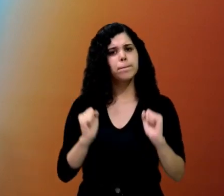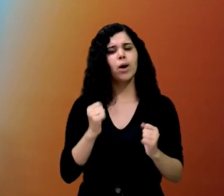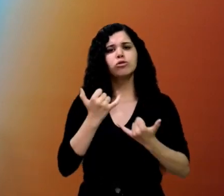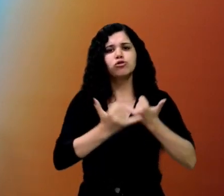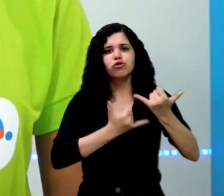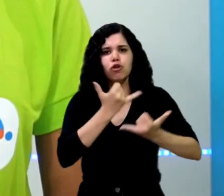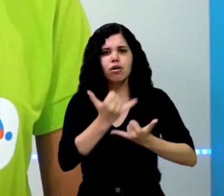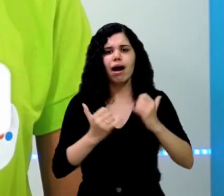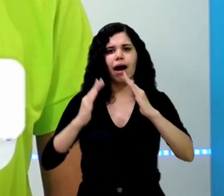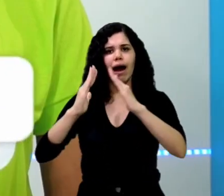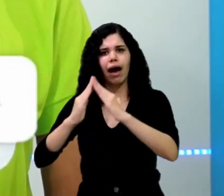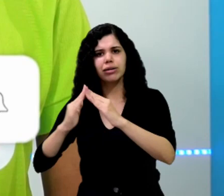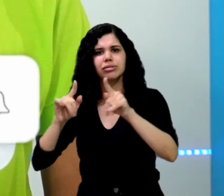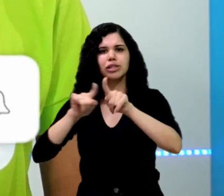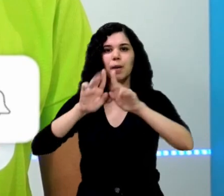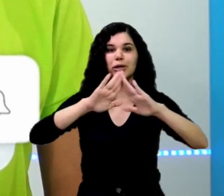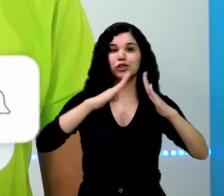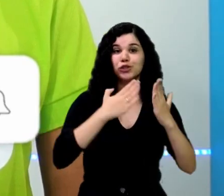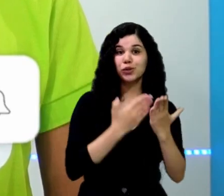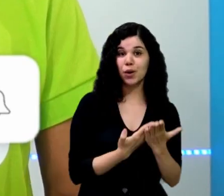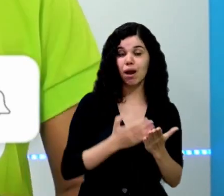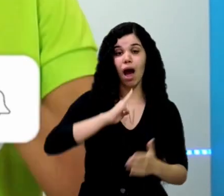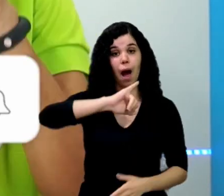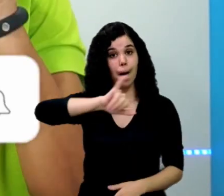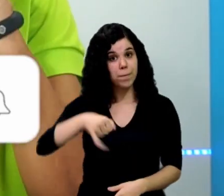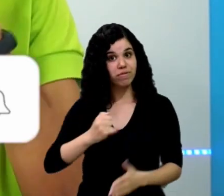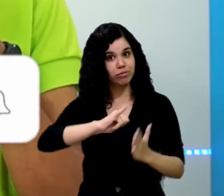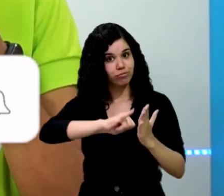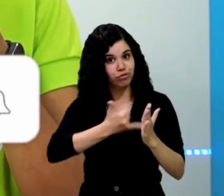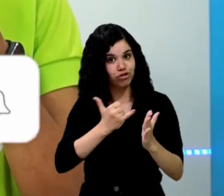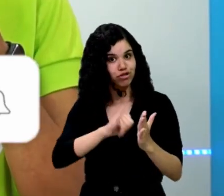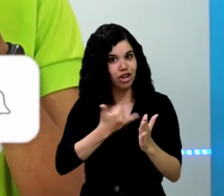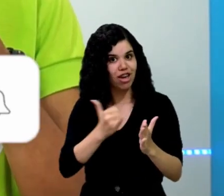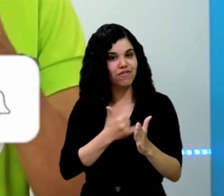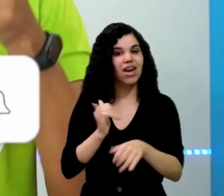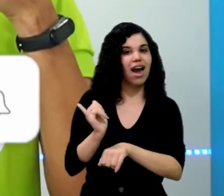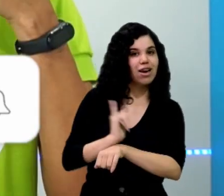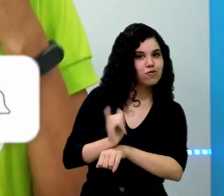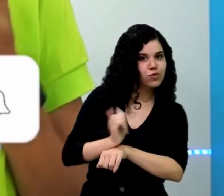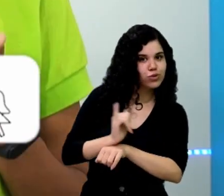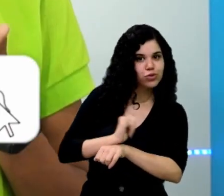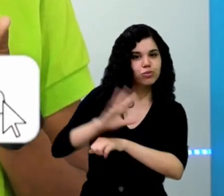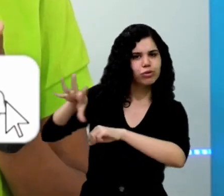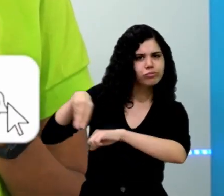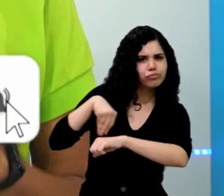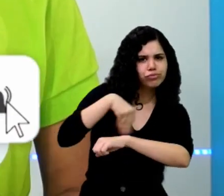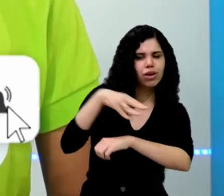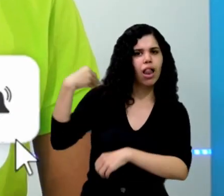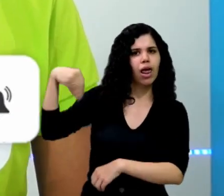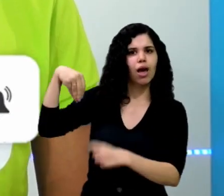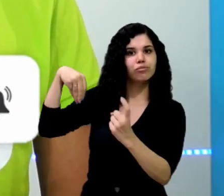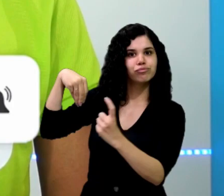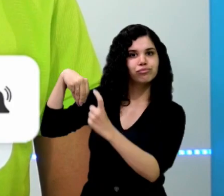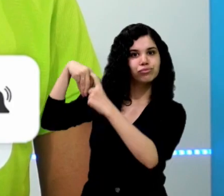na escola. Aproveita para se inscrever no canal, compartilha com os amigos, ativa o